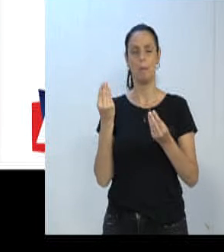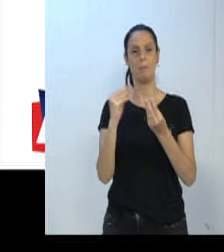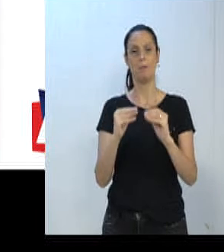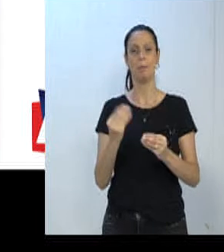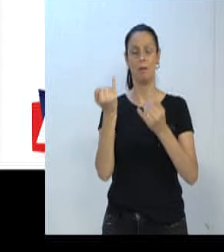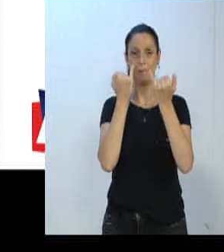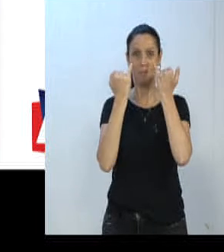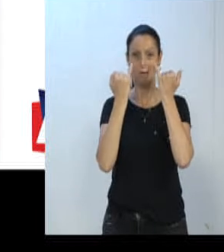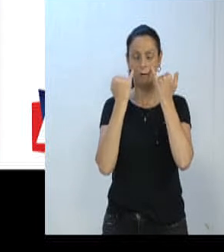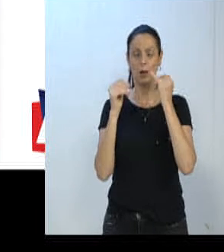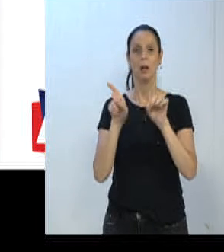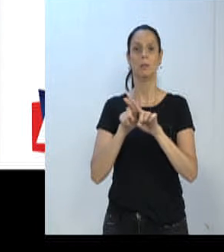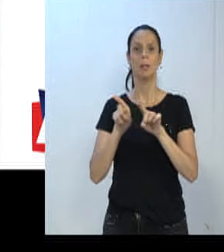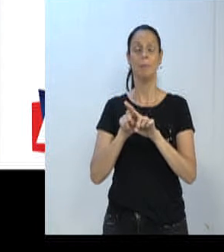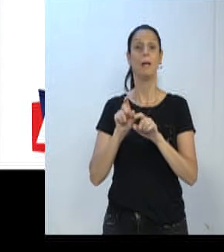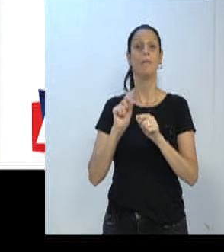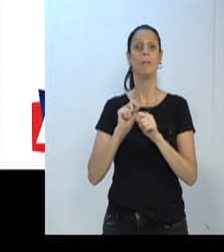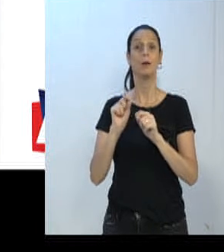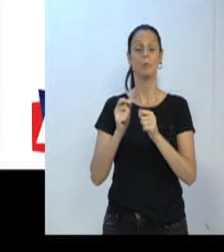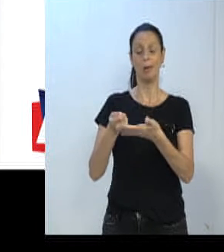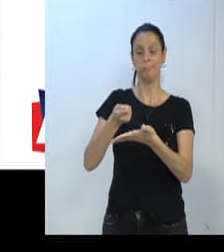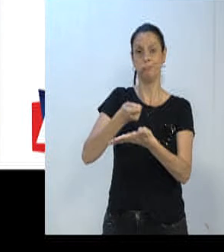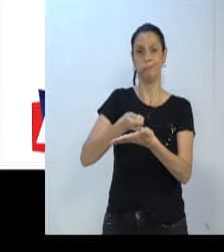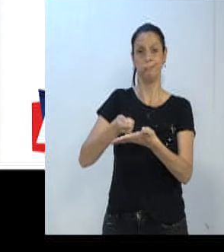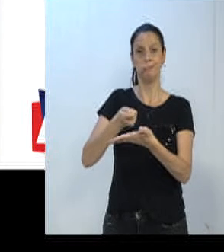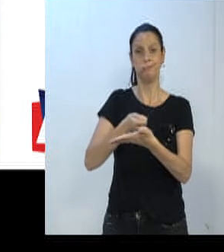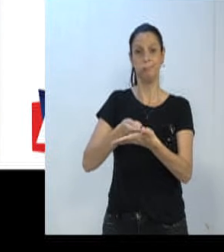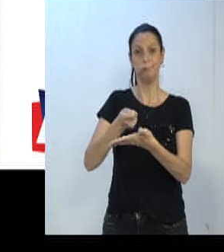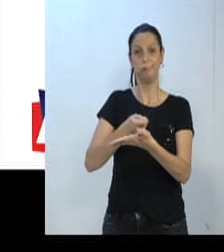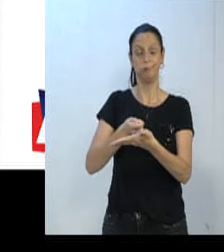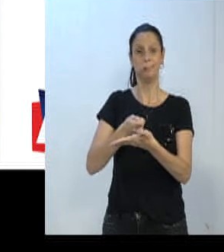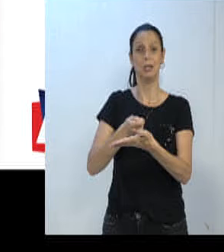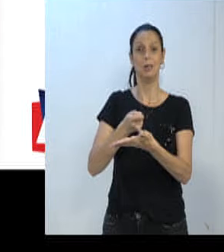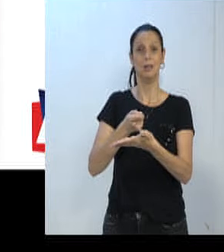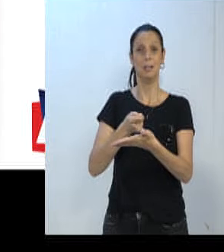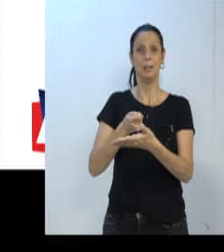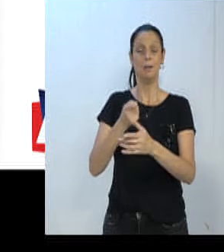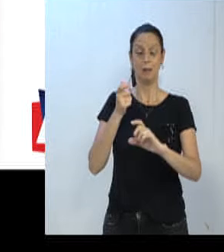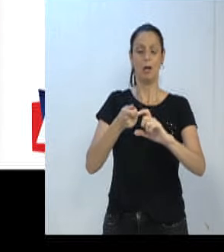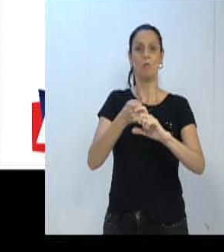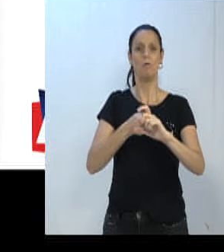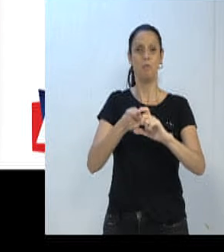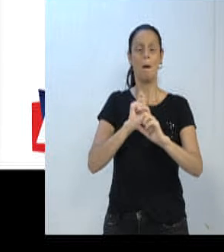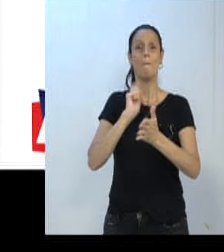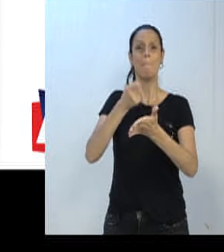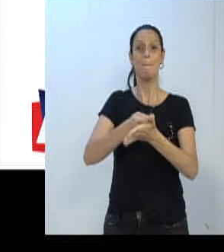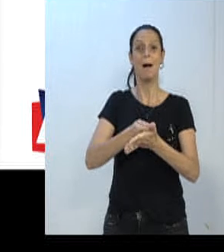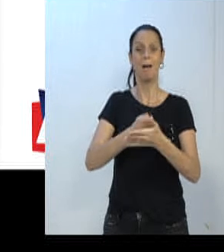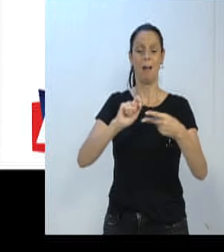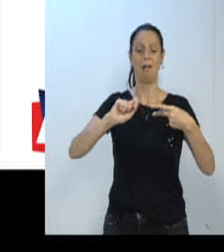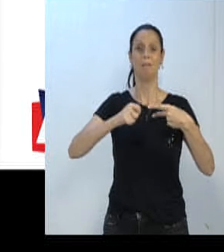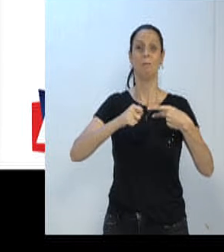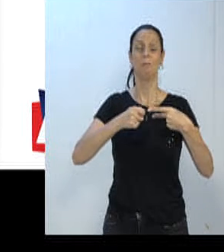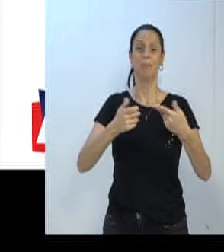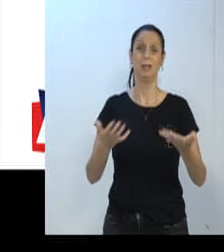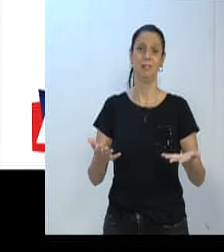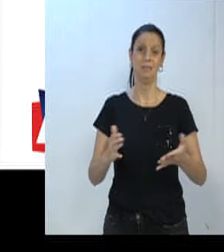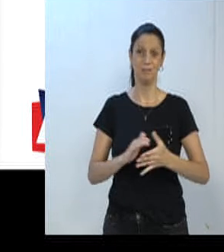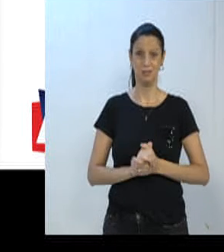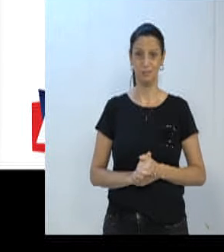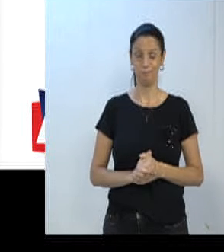e formando o QR Code falso que para pagamento da fatura de energia elétrica via pixi gente via pics